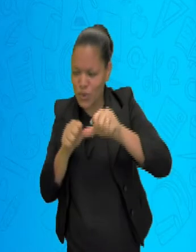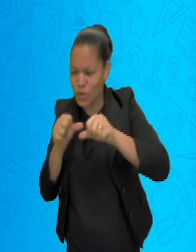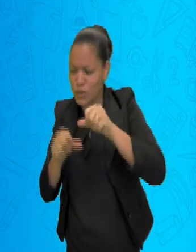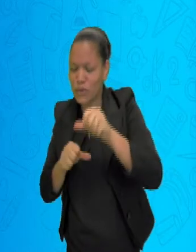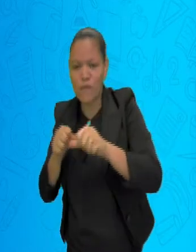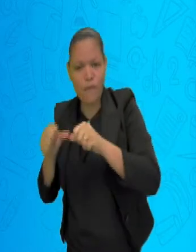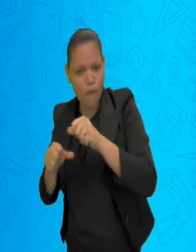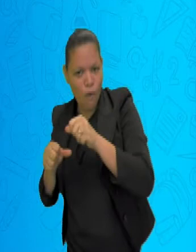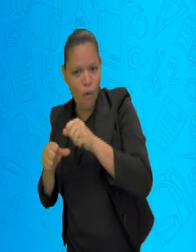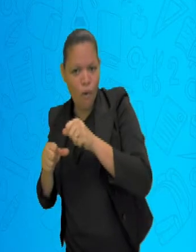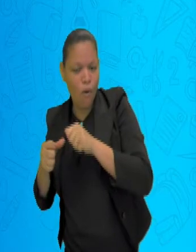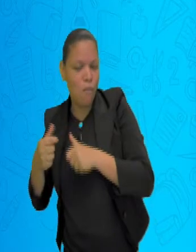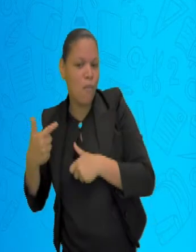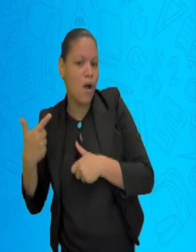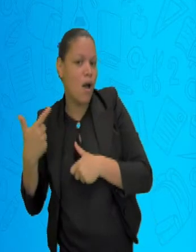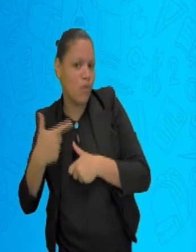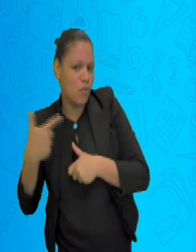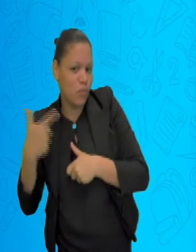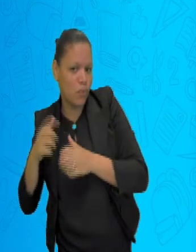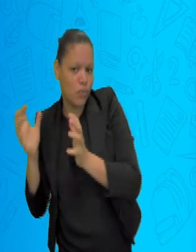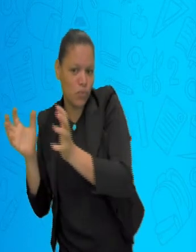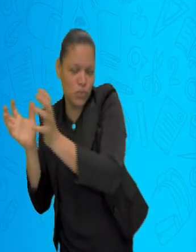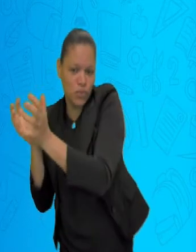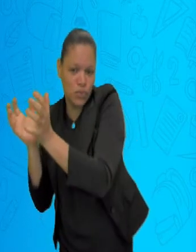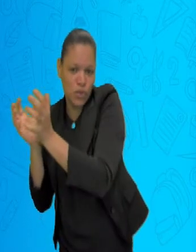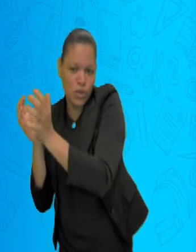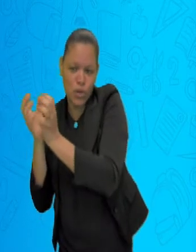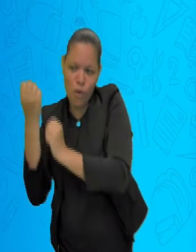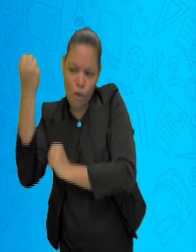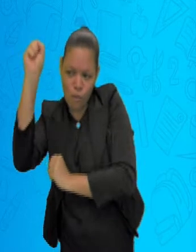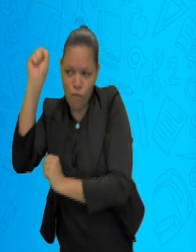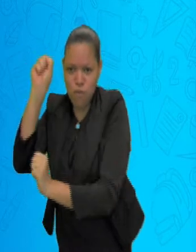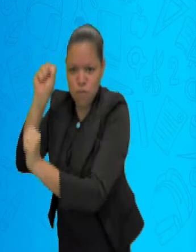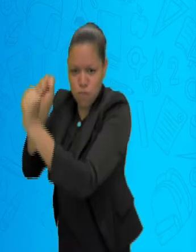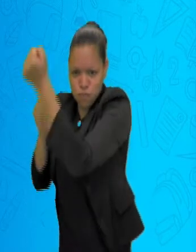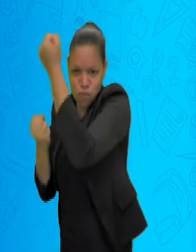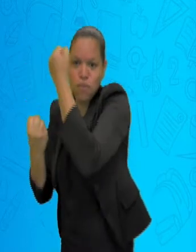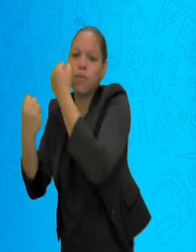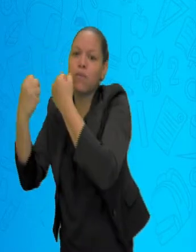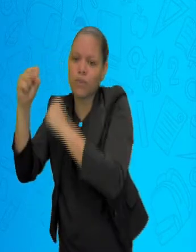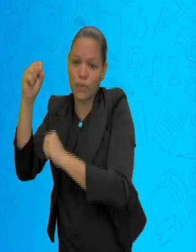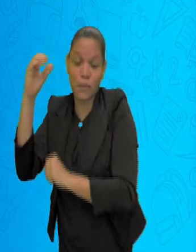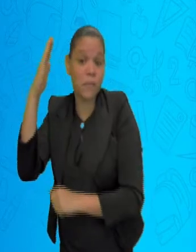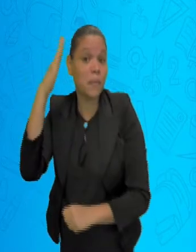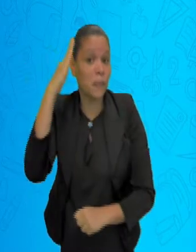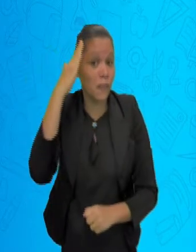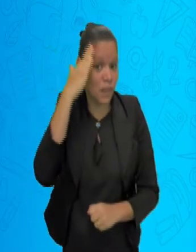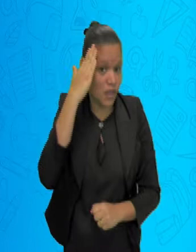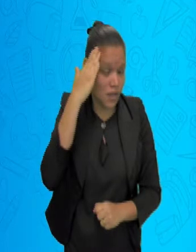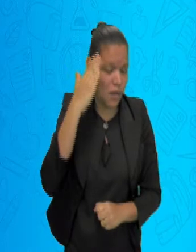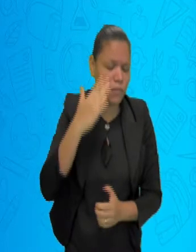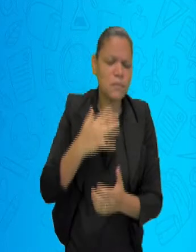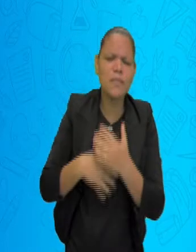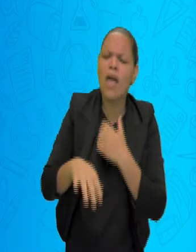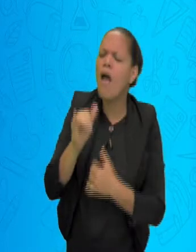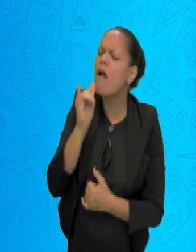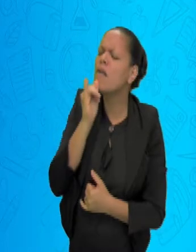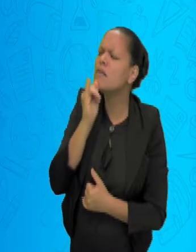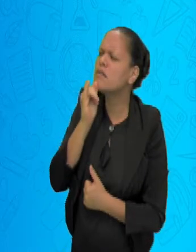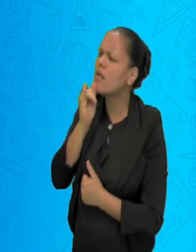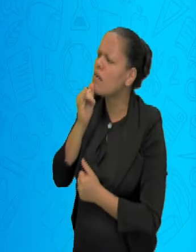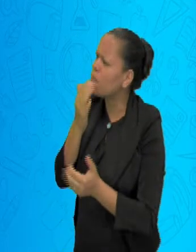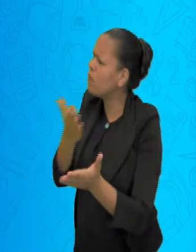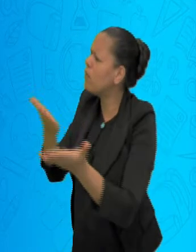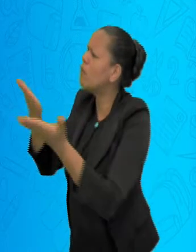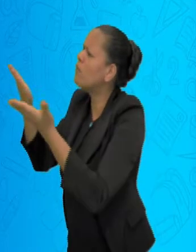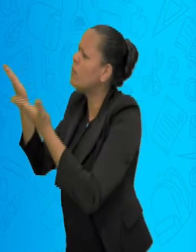alguns exemplos. Nós temos no processo de industrialização, indústrias de fabricação de roupas e tecidos. Qual